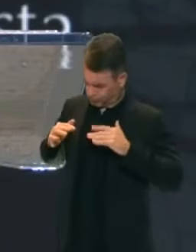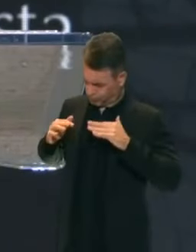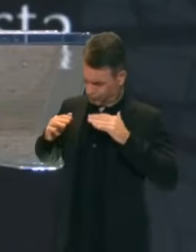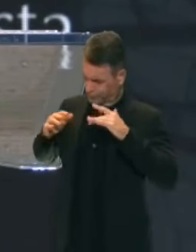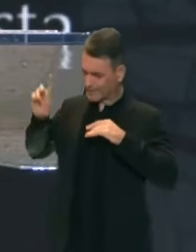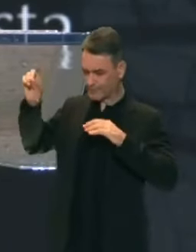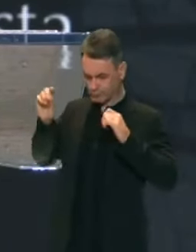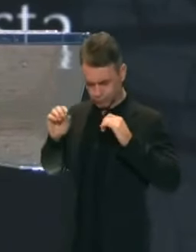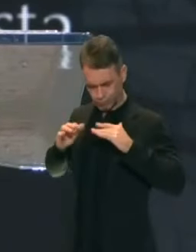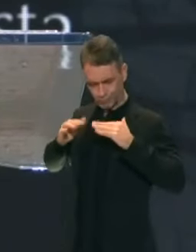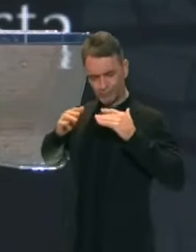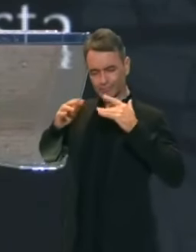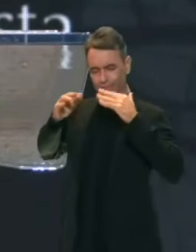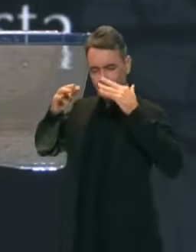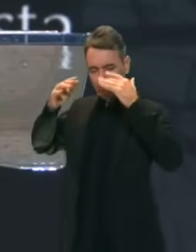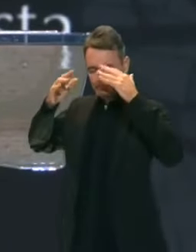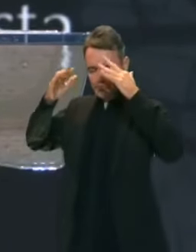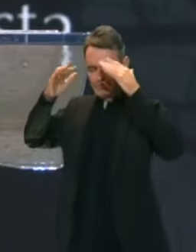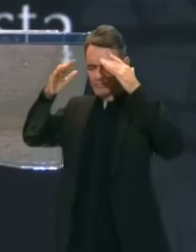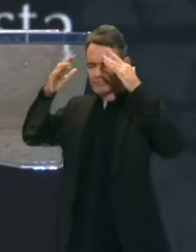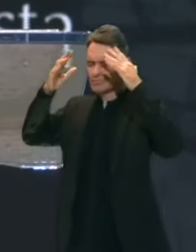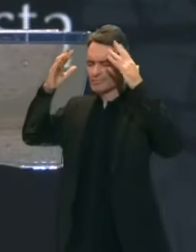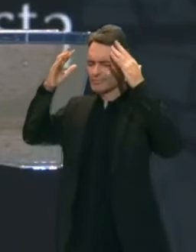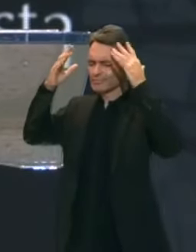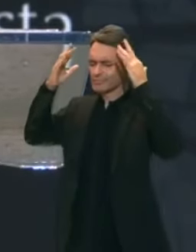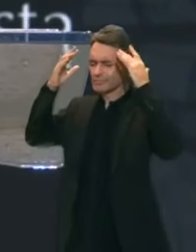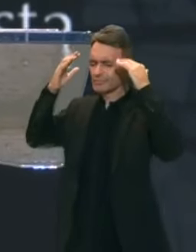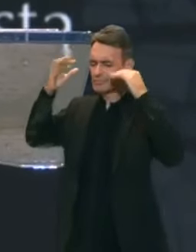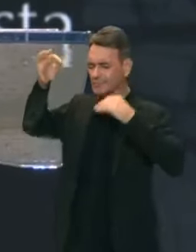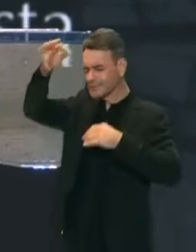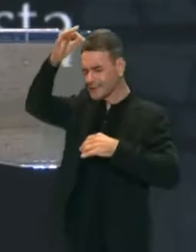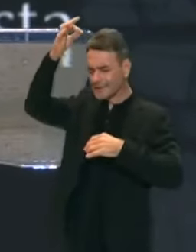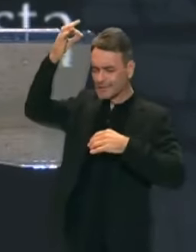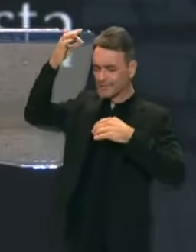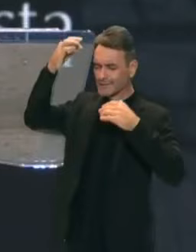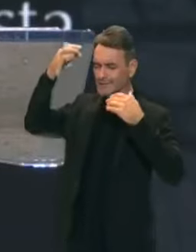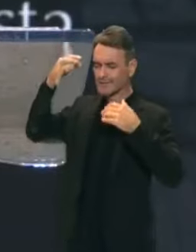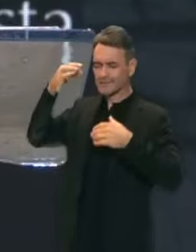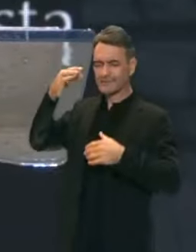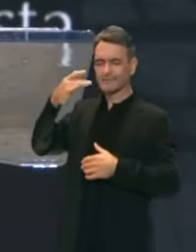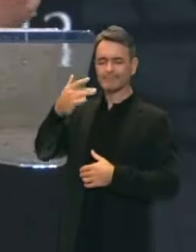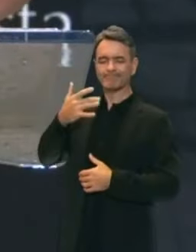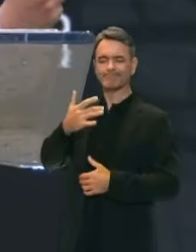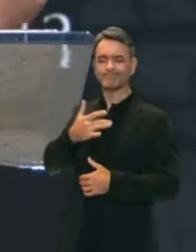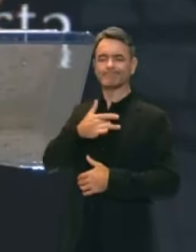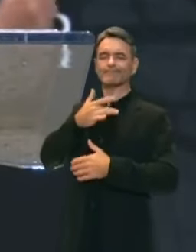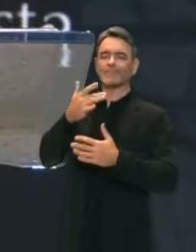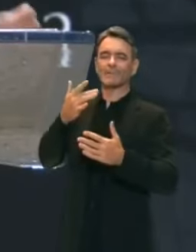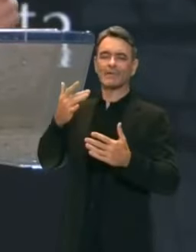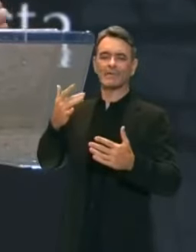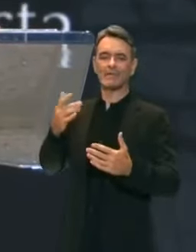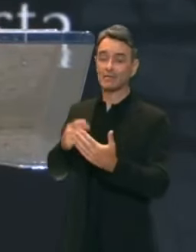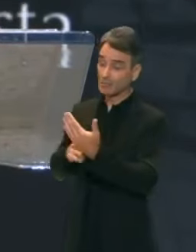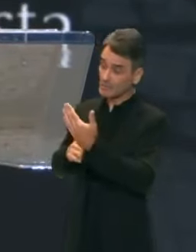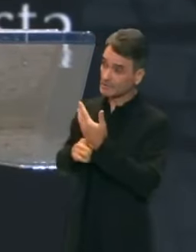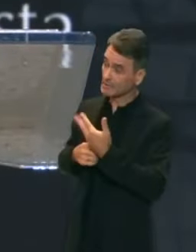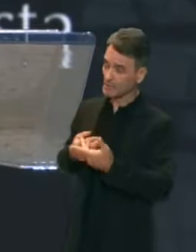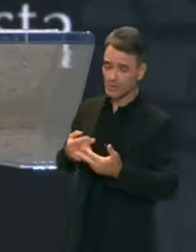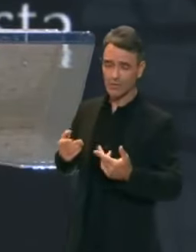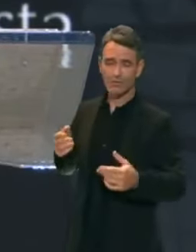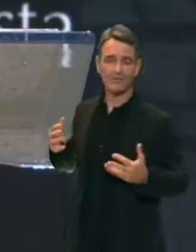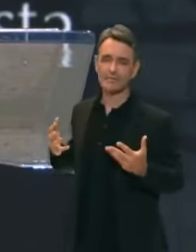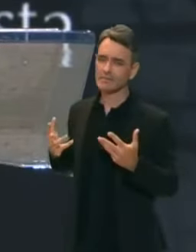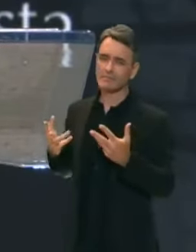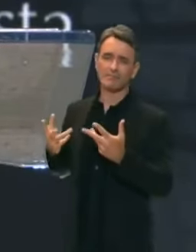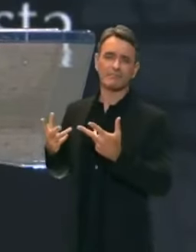desejando e sendo alimentado pelo Espírito do Senhor, tocando, moldando, te revelando coisas grandes e ocultas